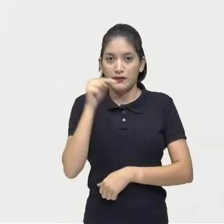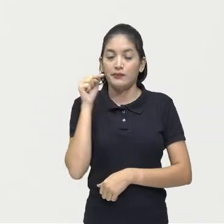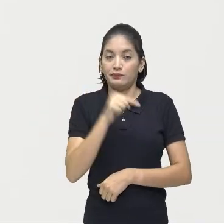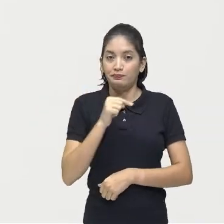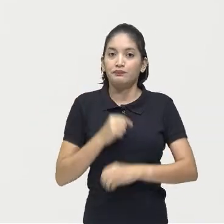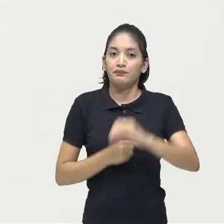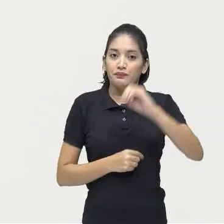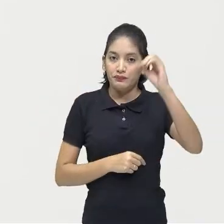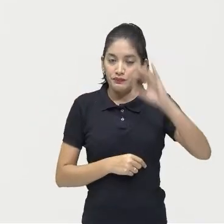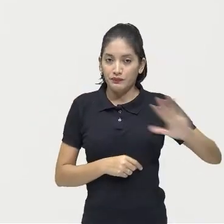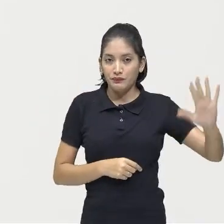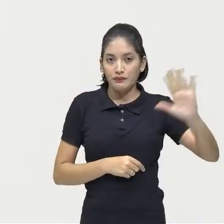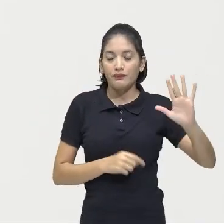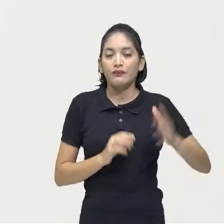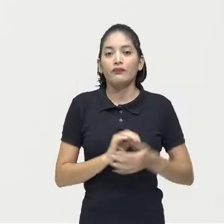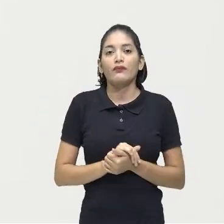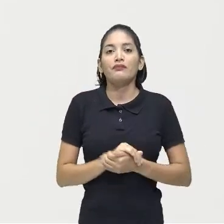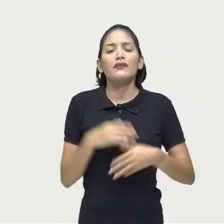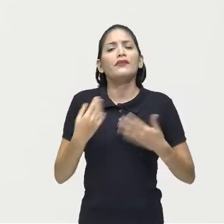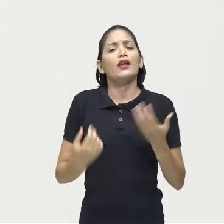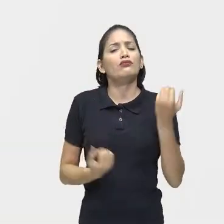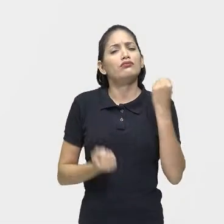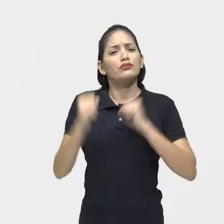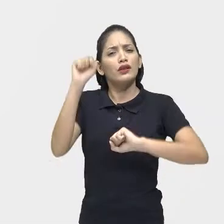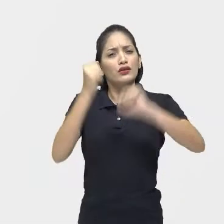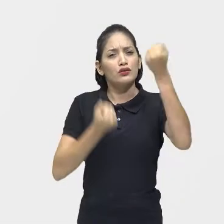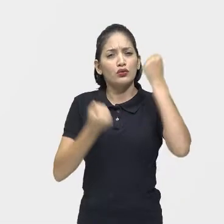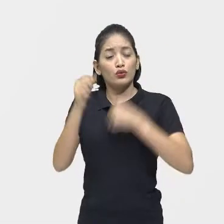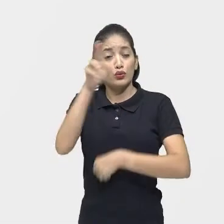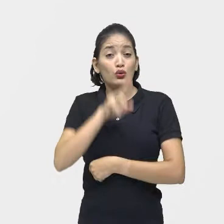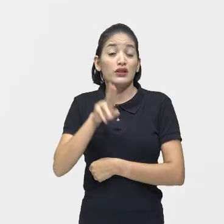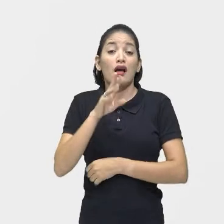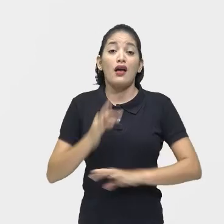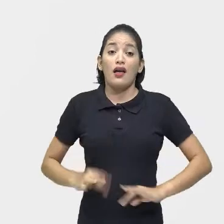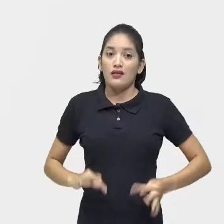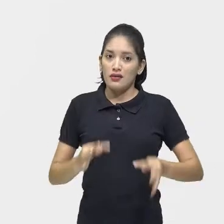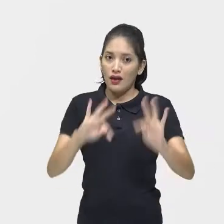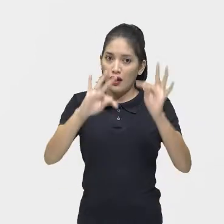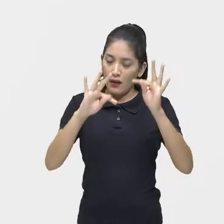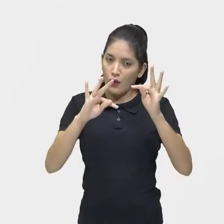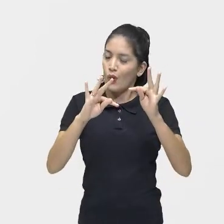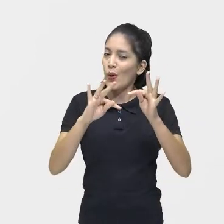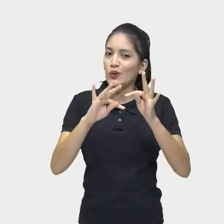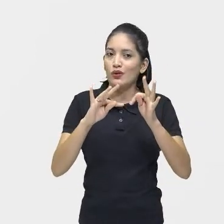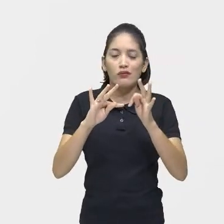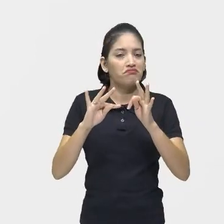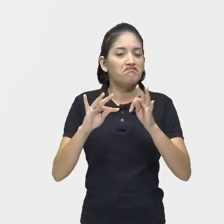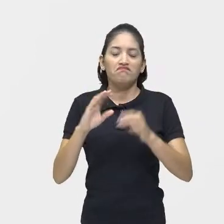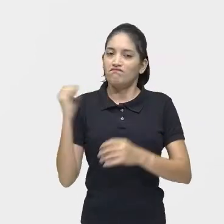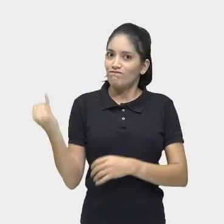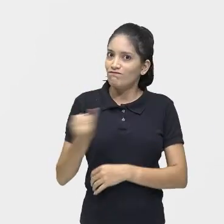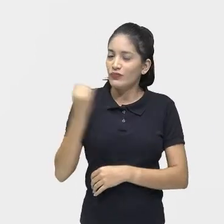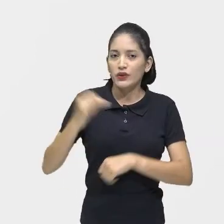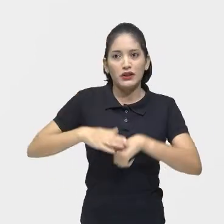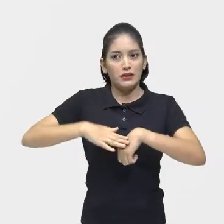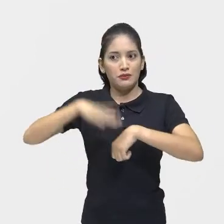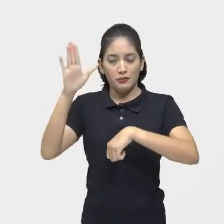Ocidental. Essas indústrias, elas vão utilizar aí tecnologia avançada, né, tecnologia de